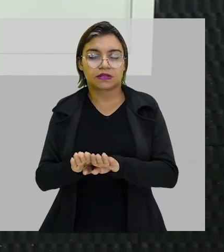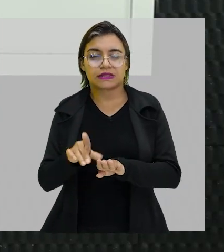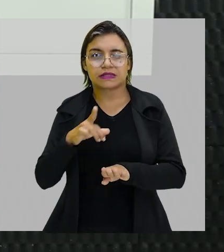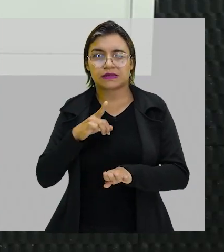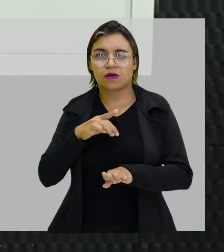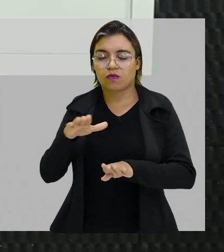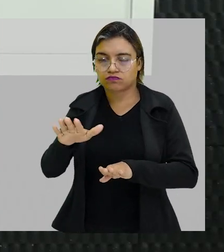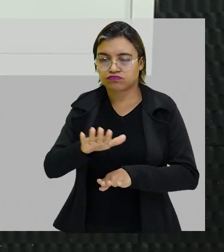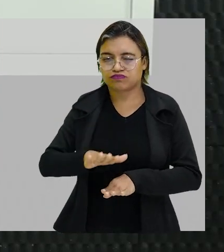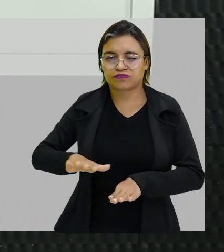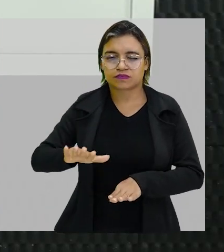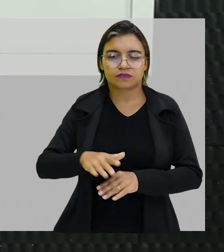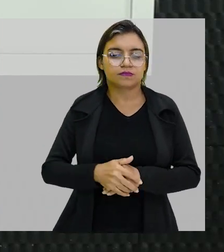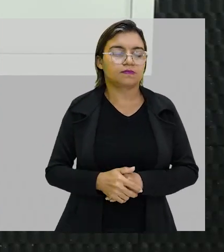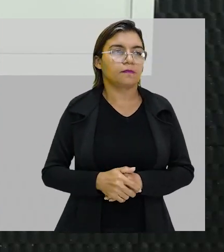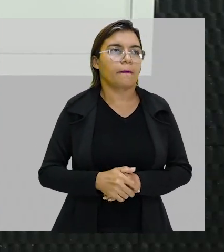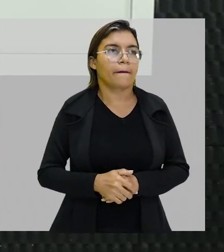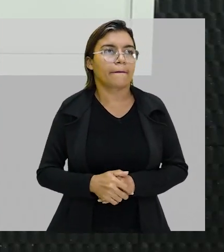aqui, ó,